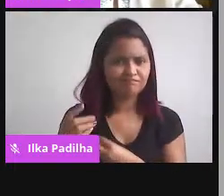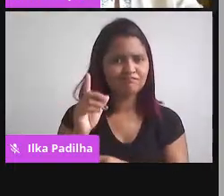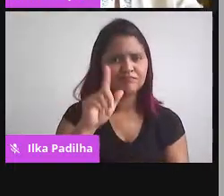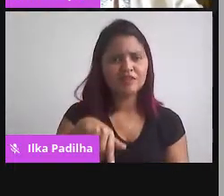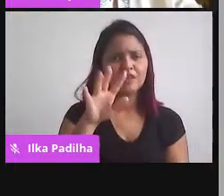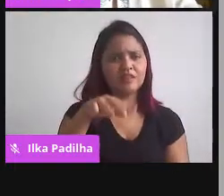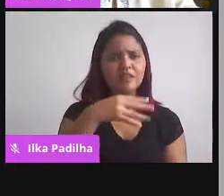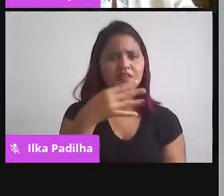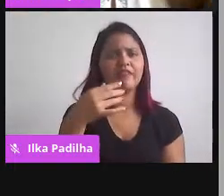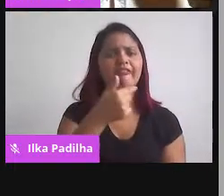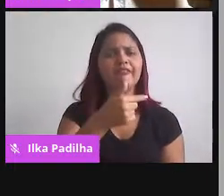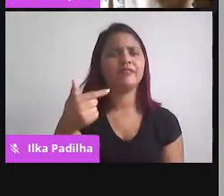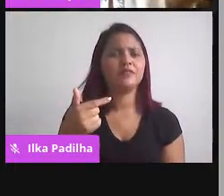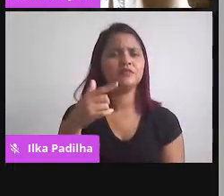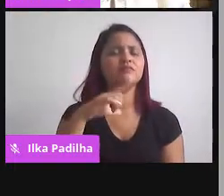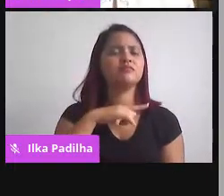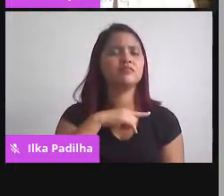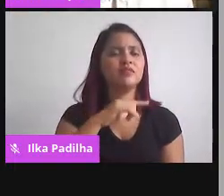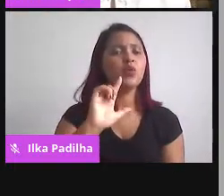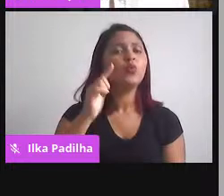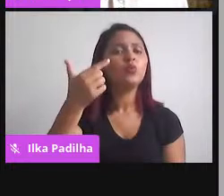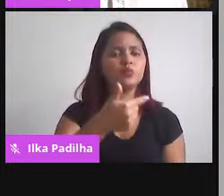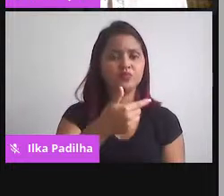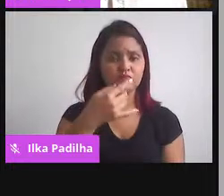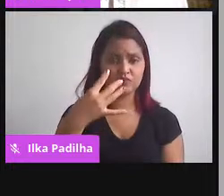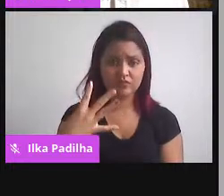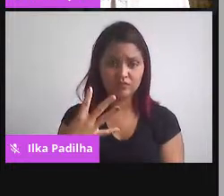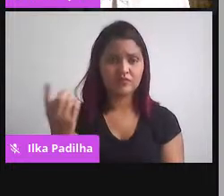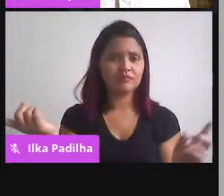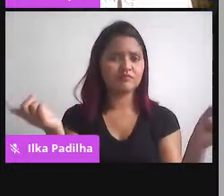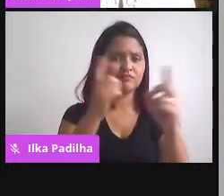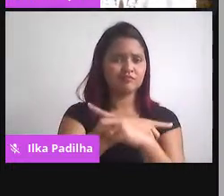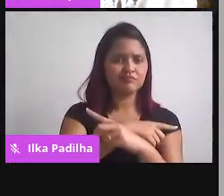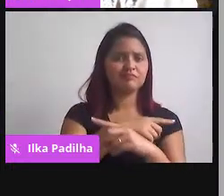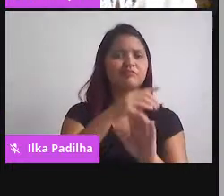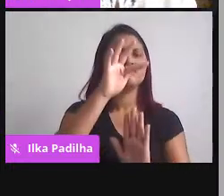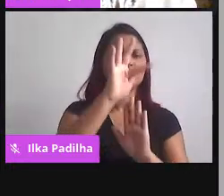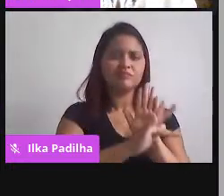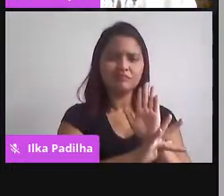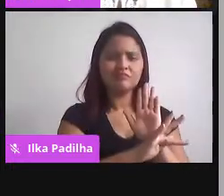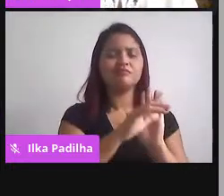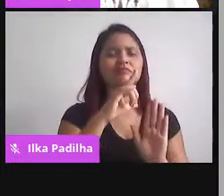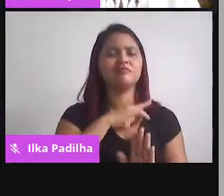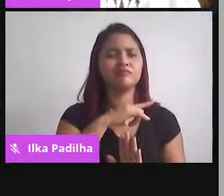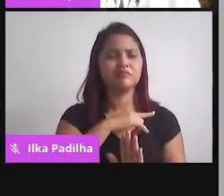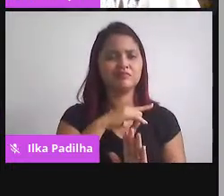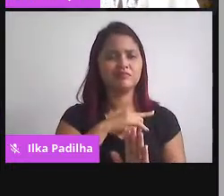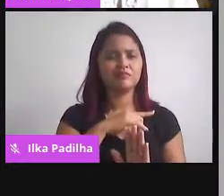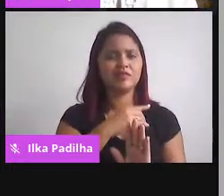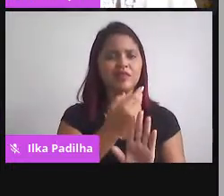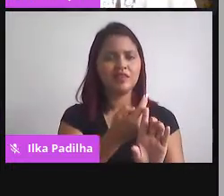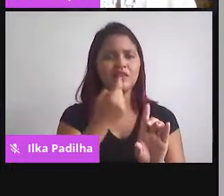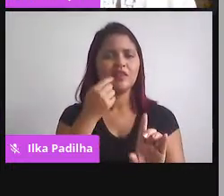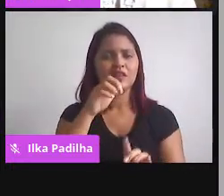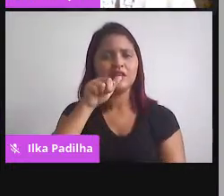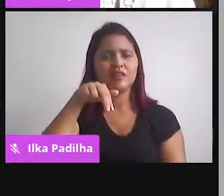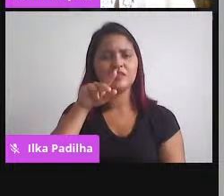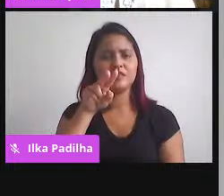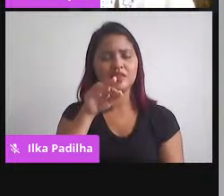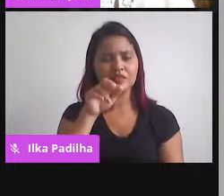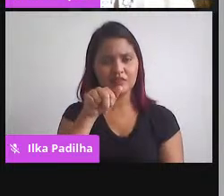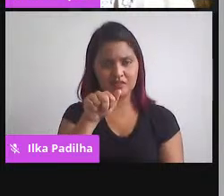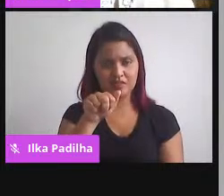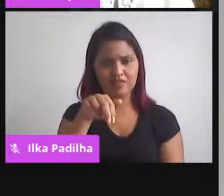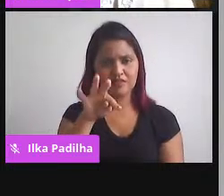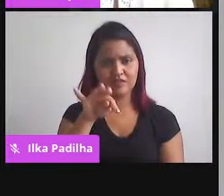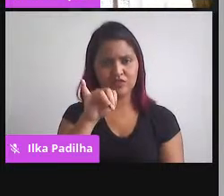tem um outro, 23, que contrapõe aí os textos em que há a antítese, né? Agora eu passo à